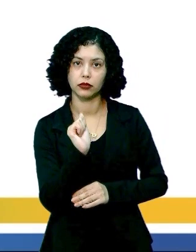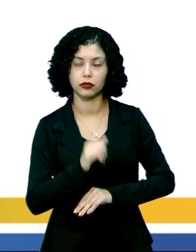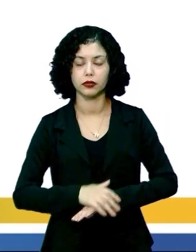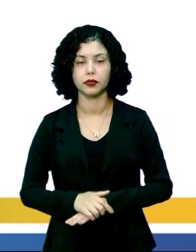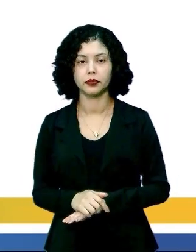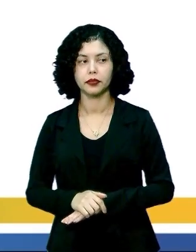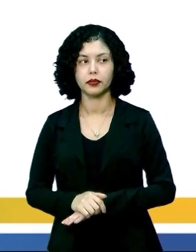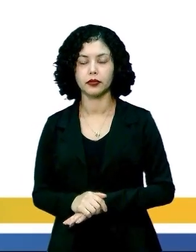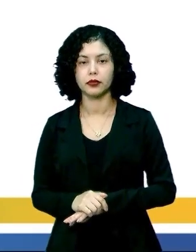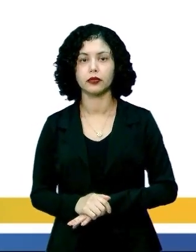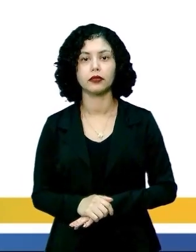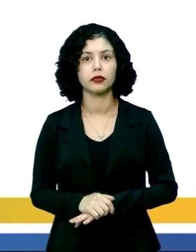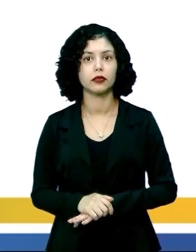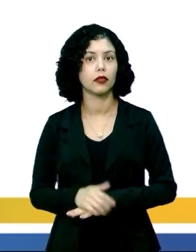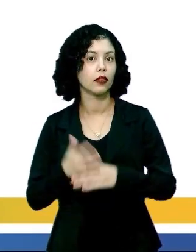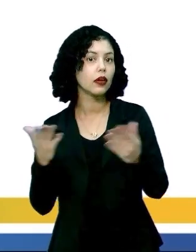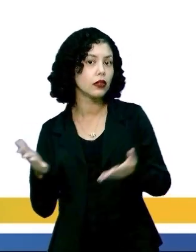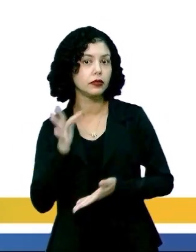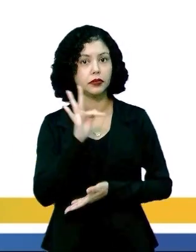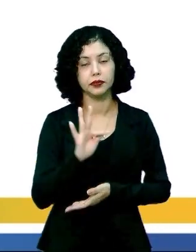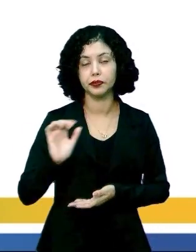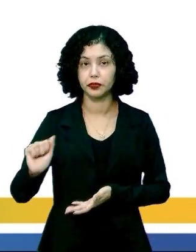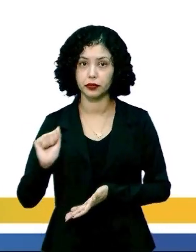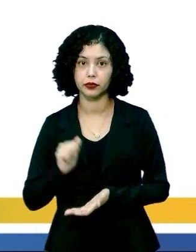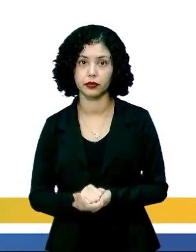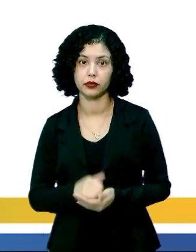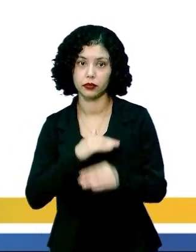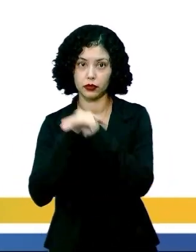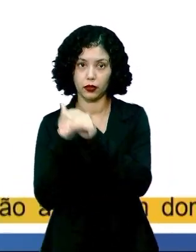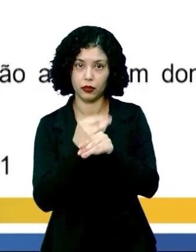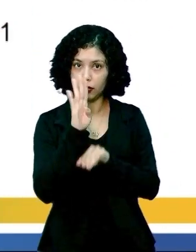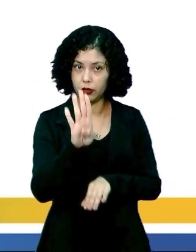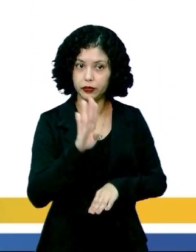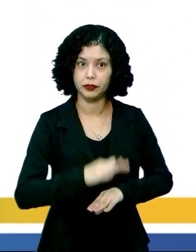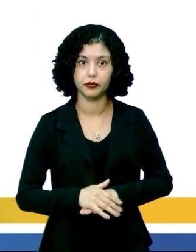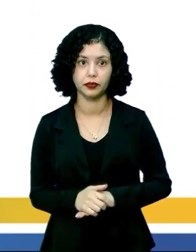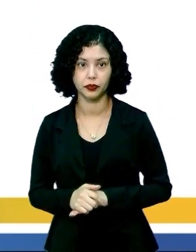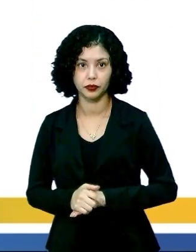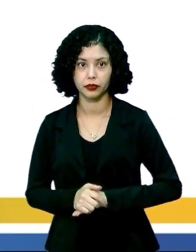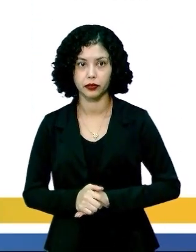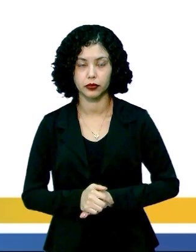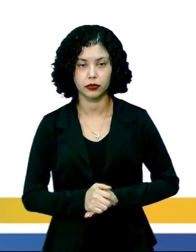A, tá? Tal que o f de A é igual a B.